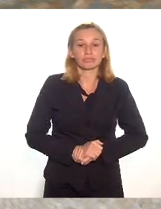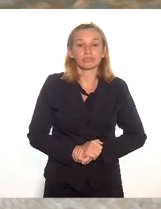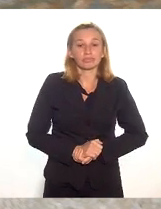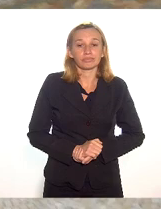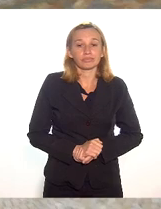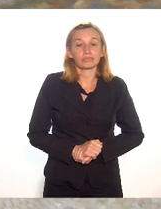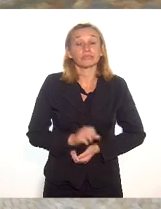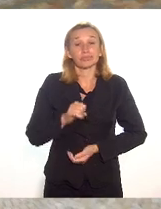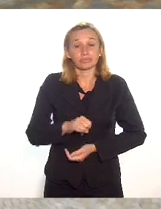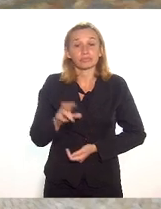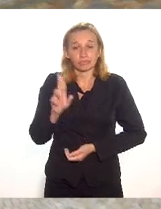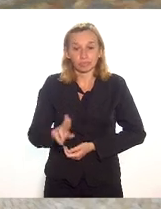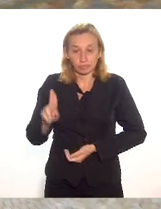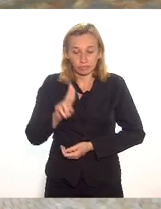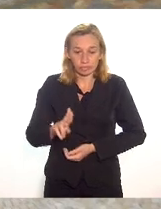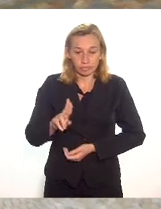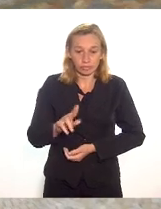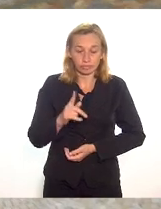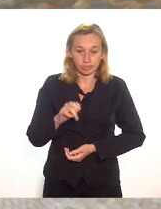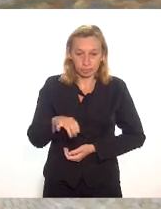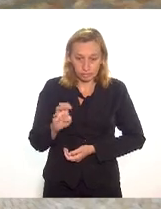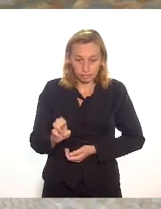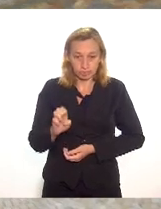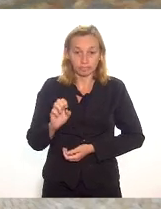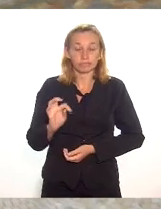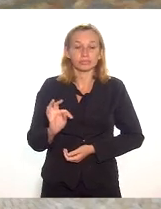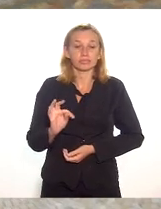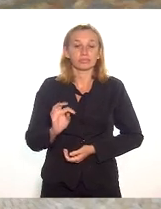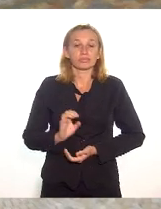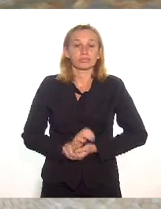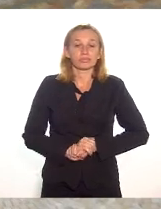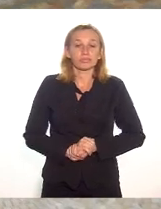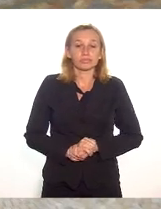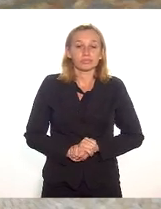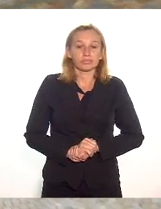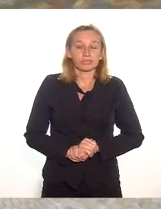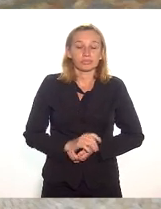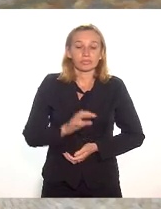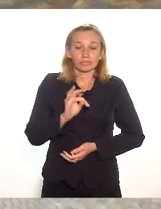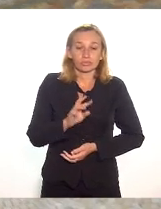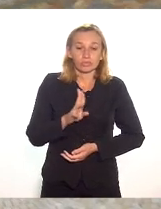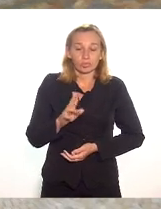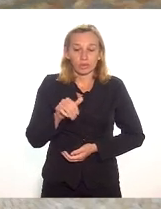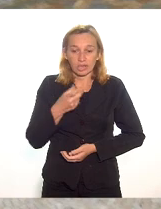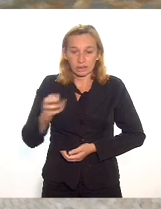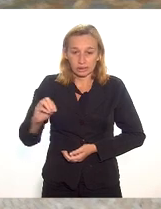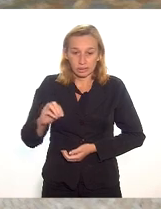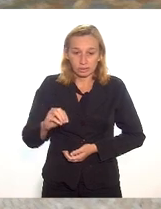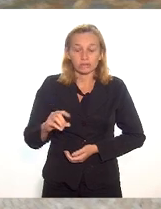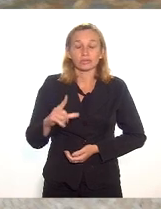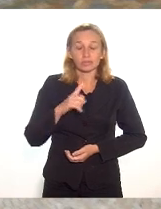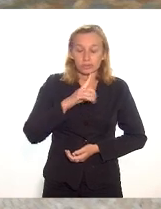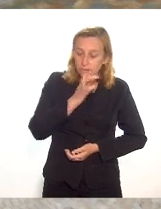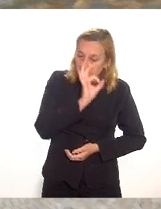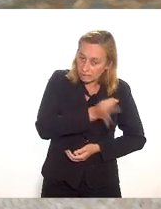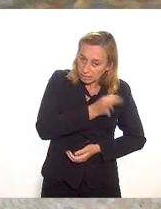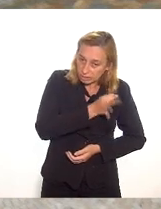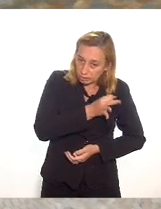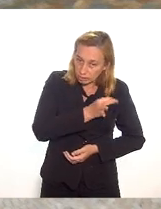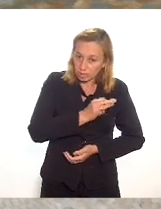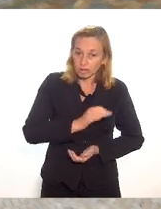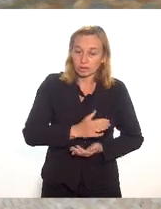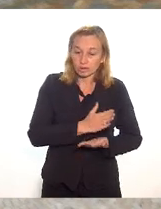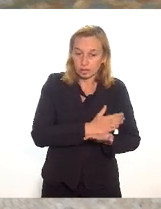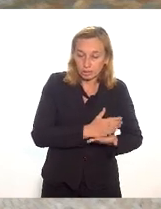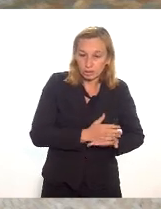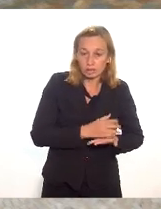se utilizou de um city gate na tubulação que vinha justamente de